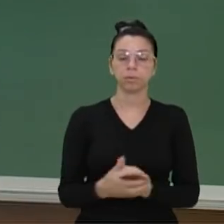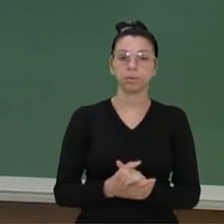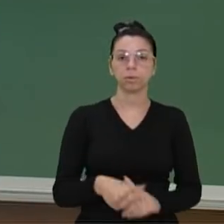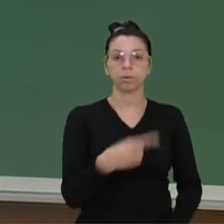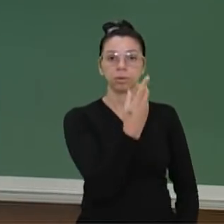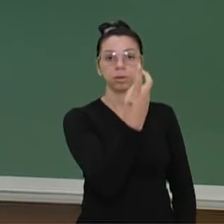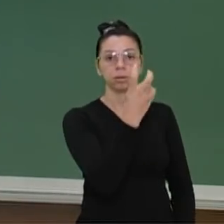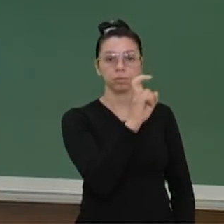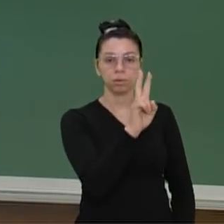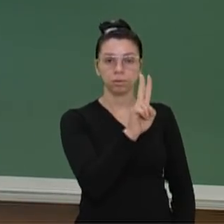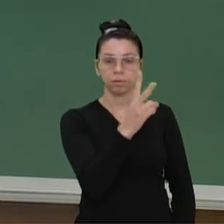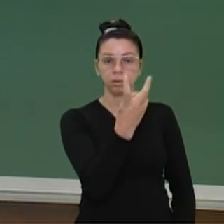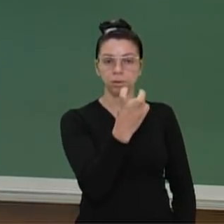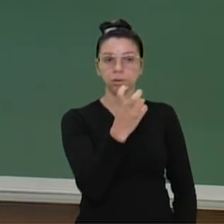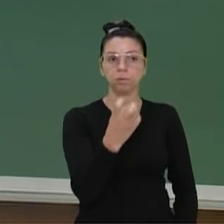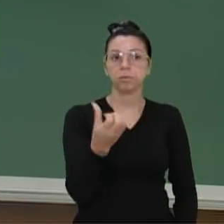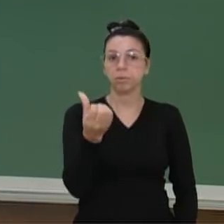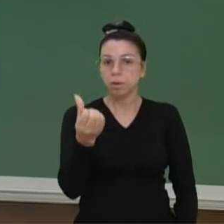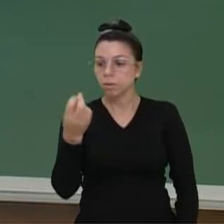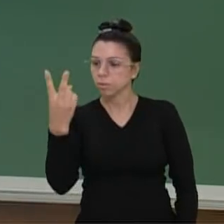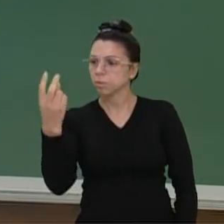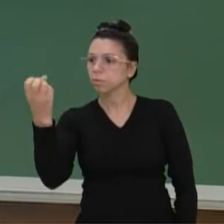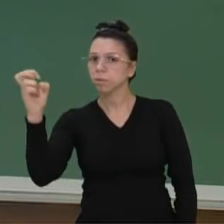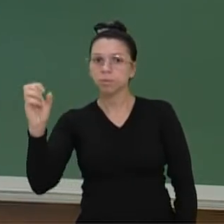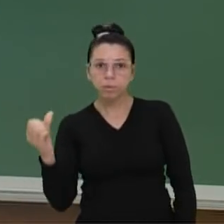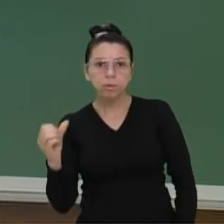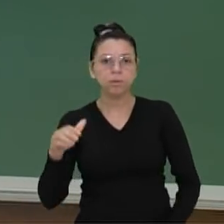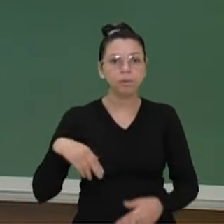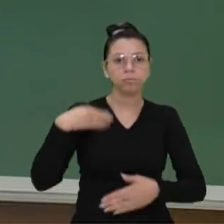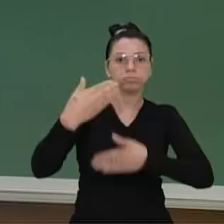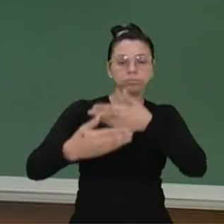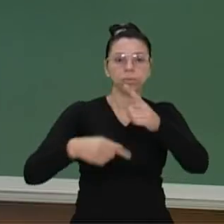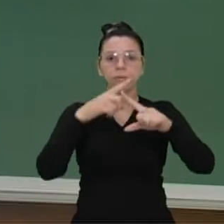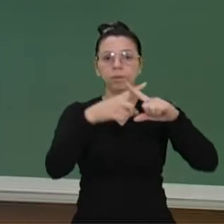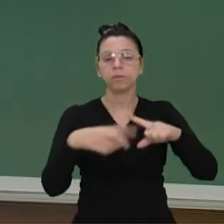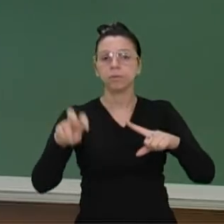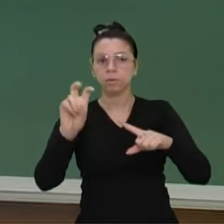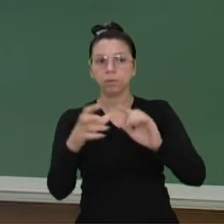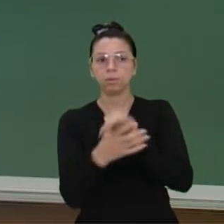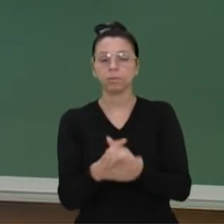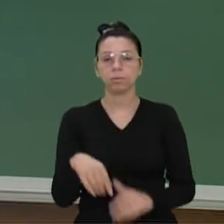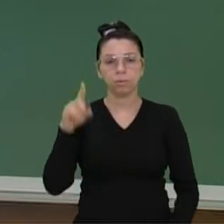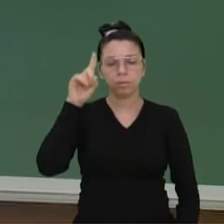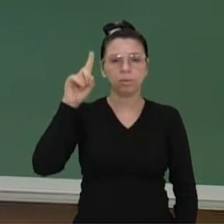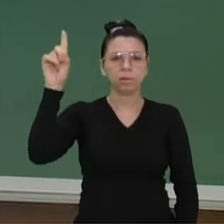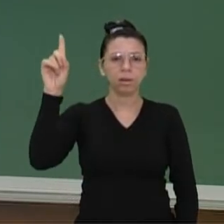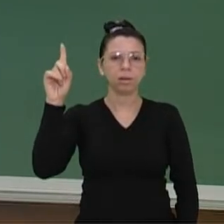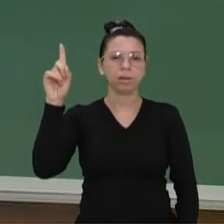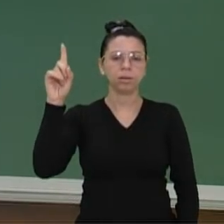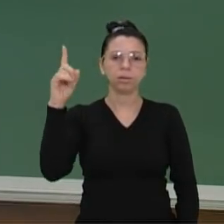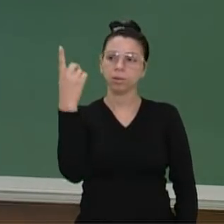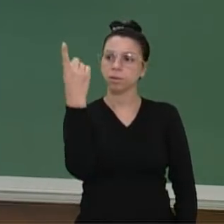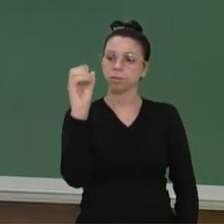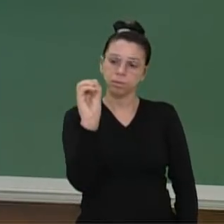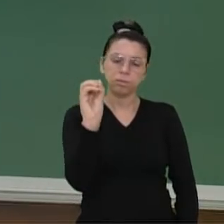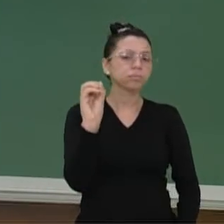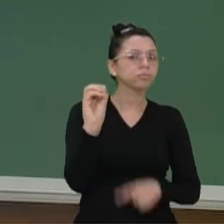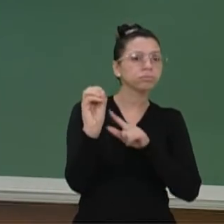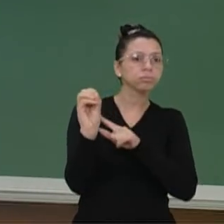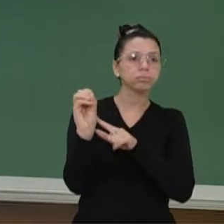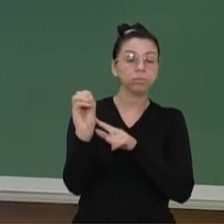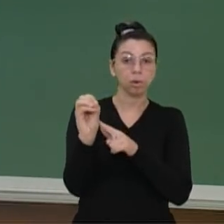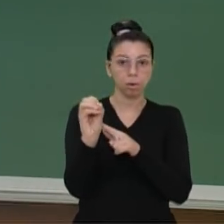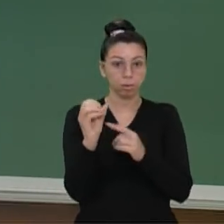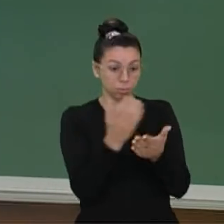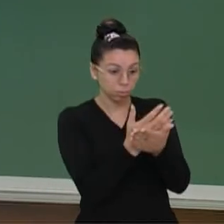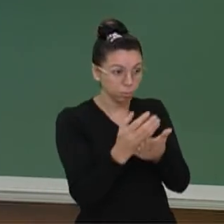5, 625. Aí, assim, vai multiplicando por 5. 10 dias, no 10º dia, começou